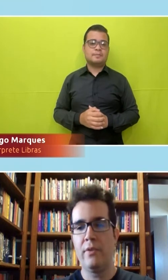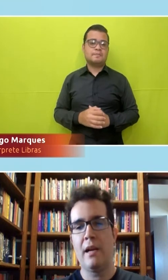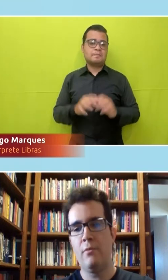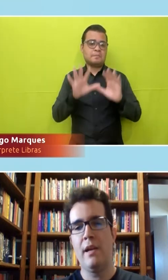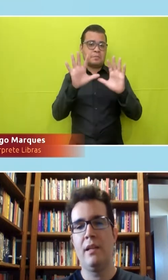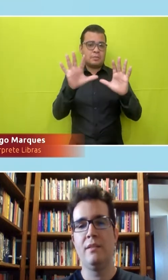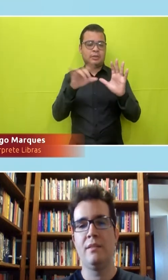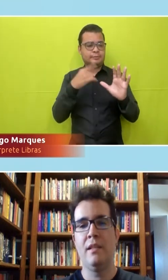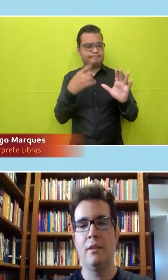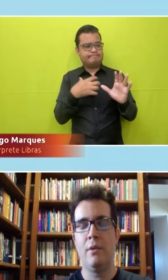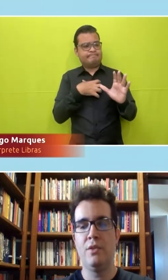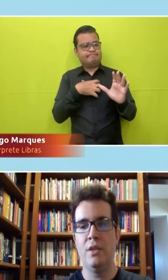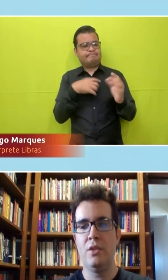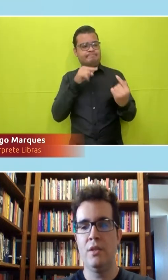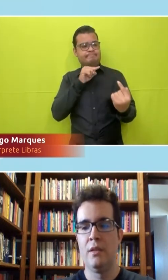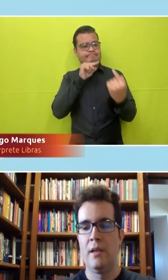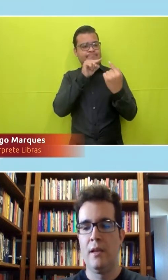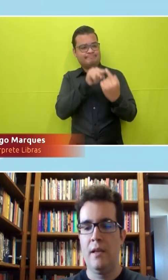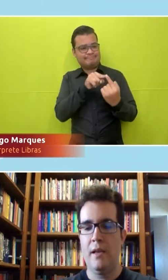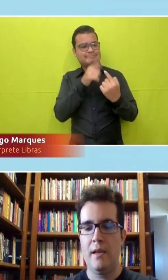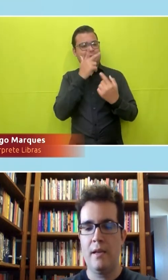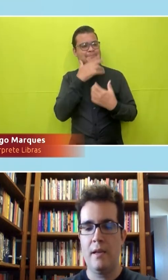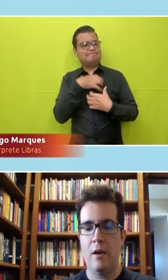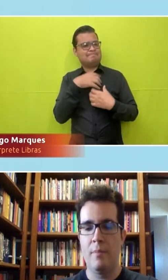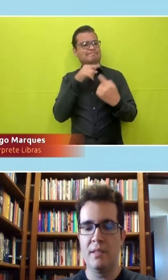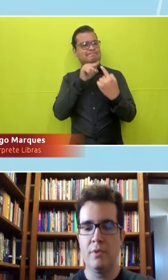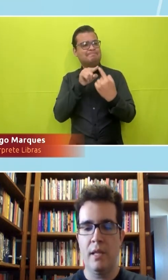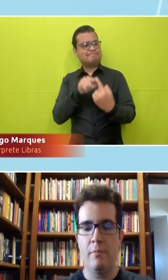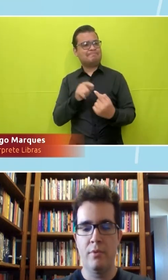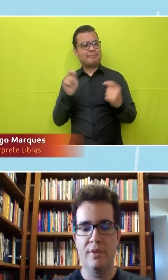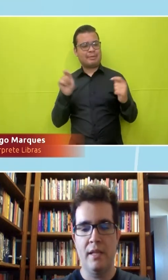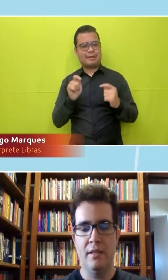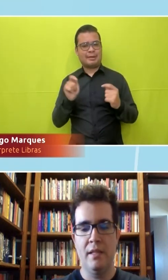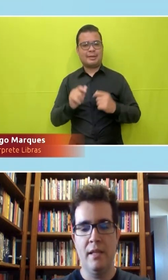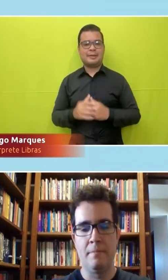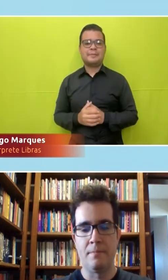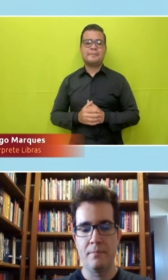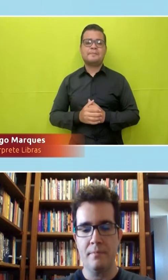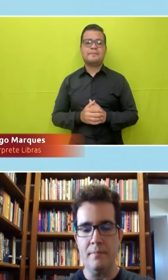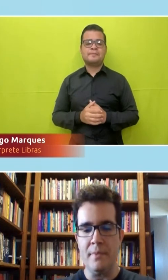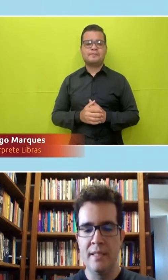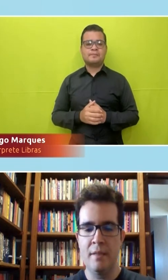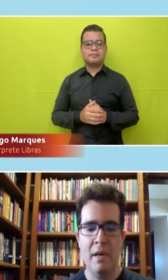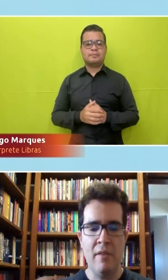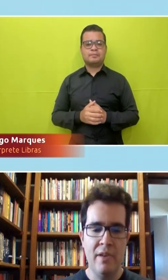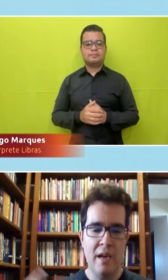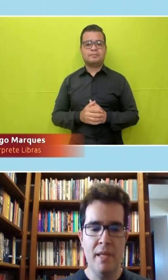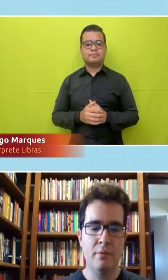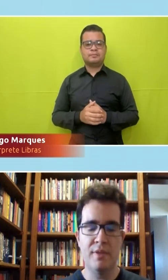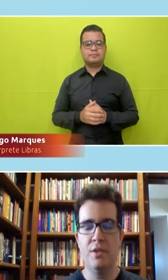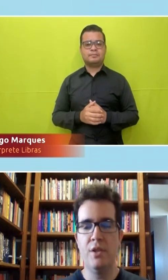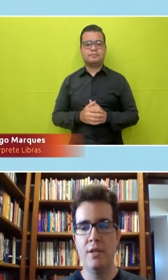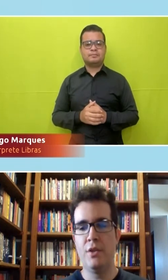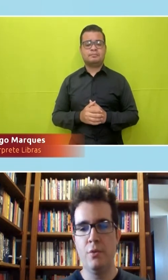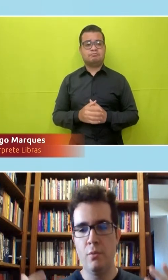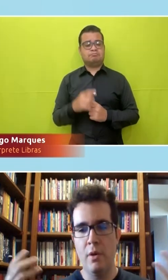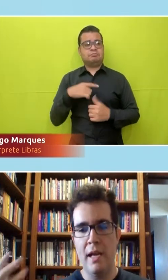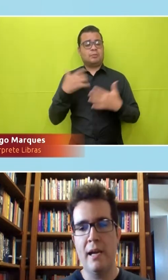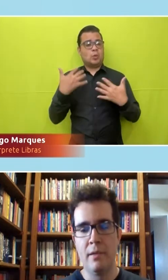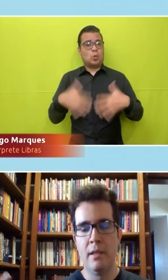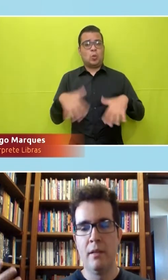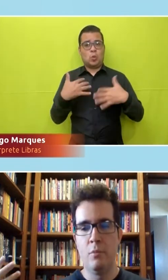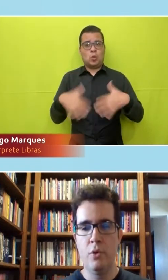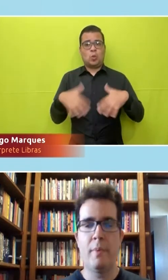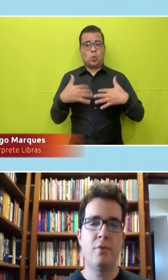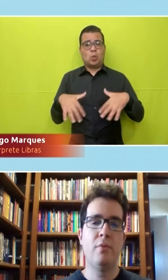se identificar com elas, né? Então a gente, ao mesmo tempo, consegue ter esse maravilhamento assim, diante de um